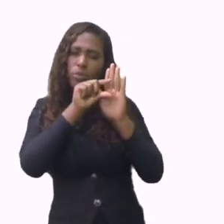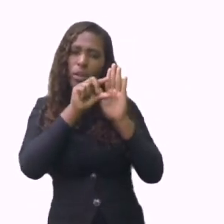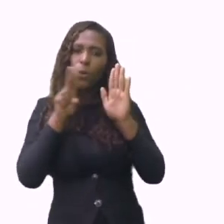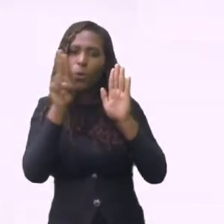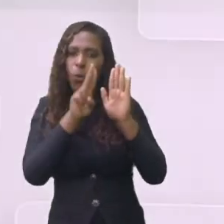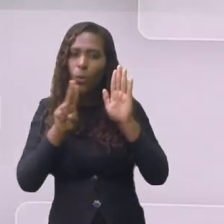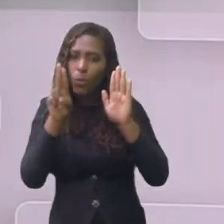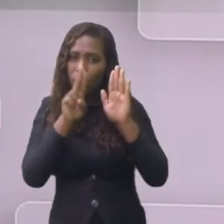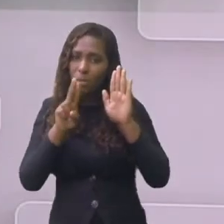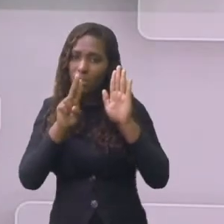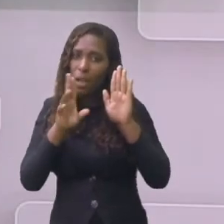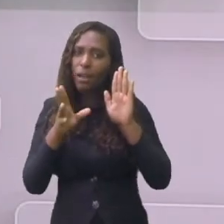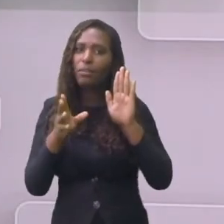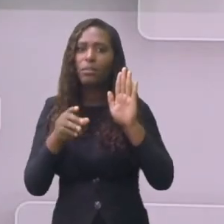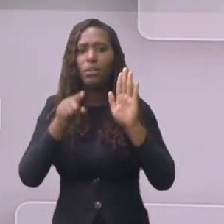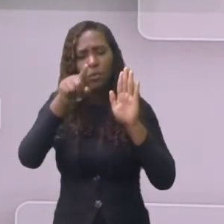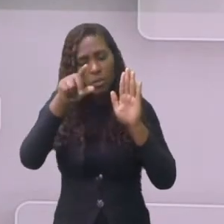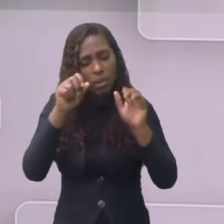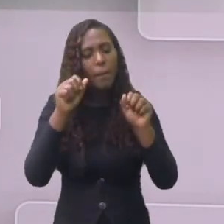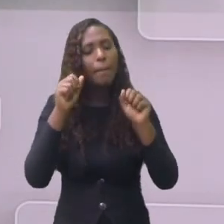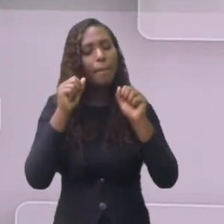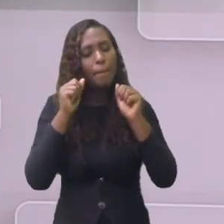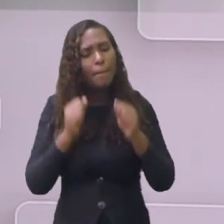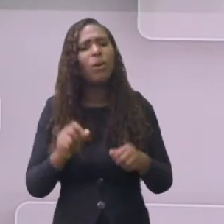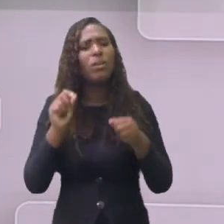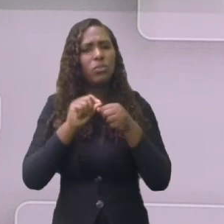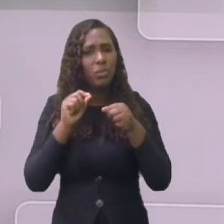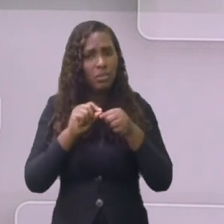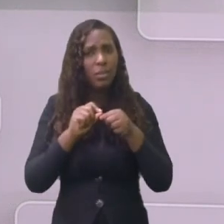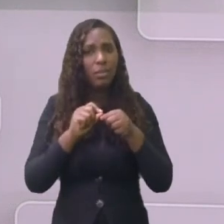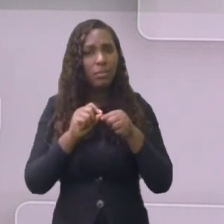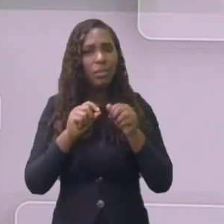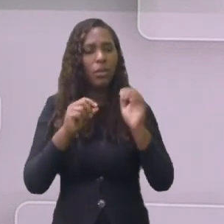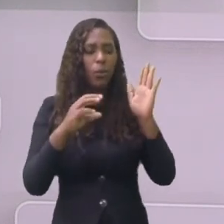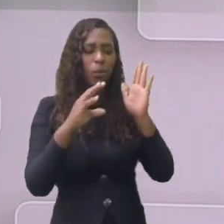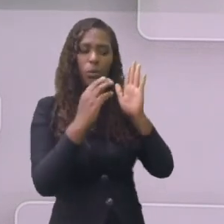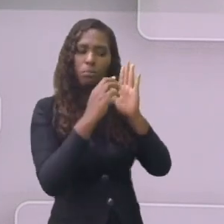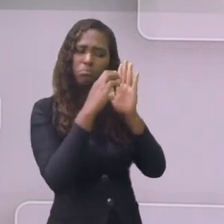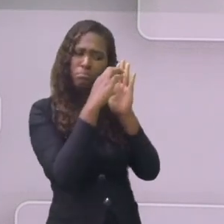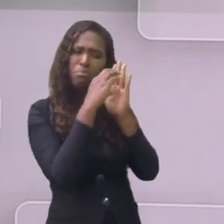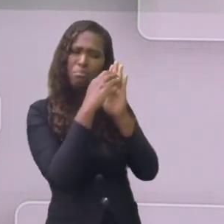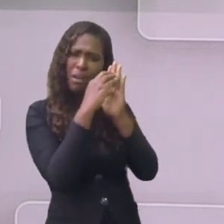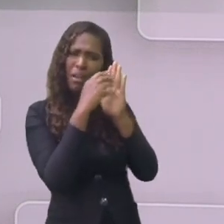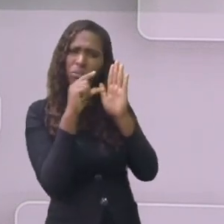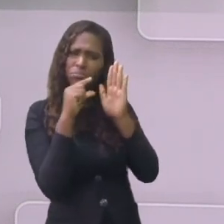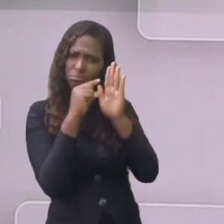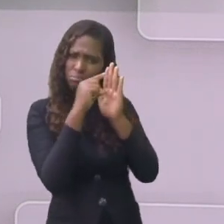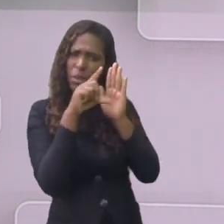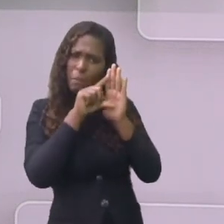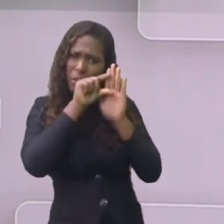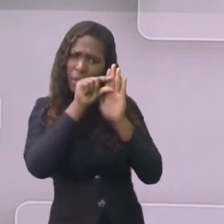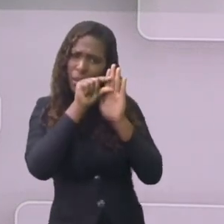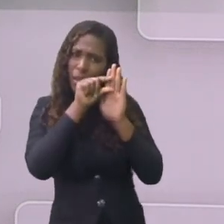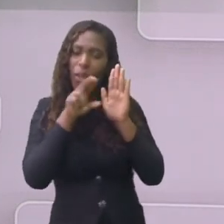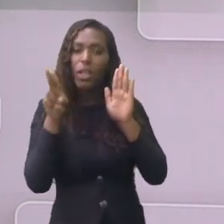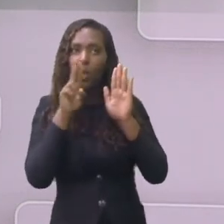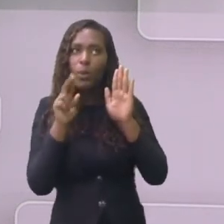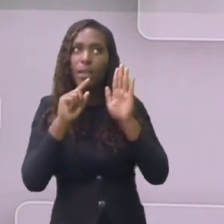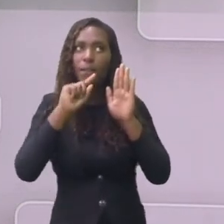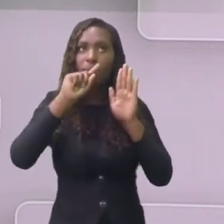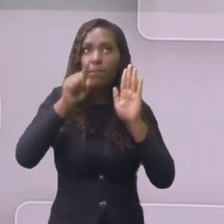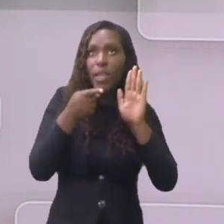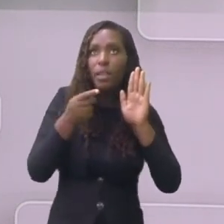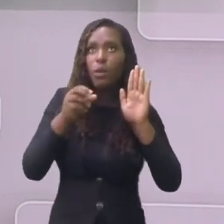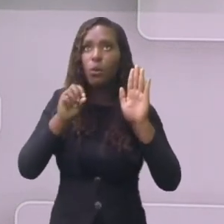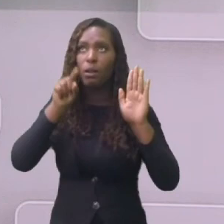pontuação. Ou, se você preferir, você pode escrever algumas frases e pontuar essas frases. Inclusive da forma